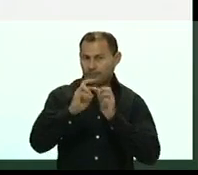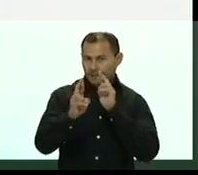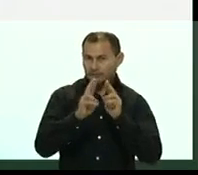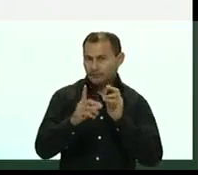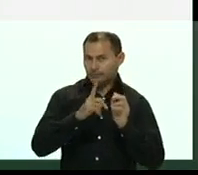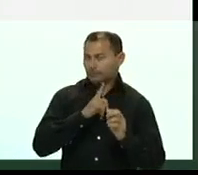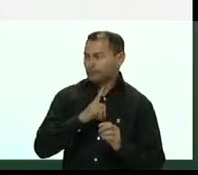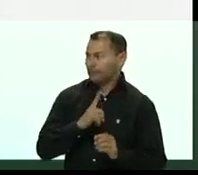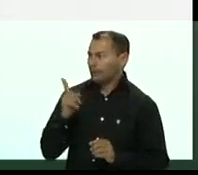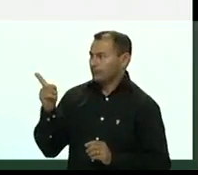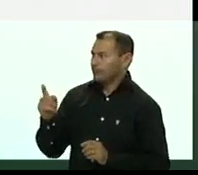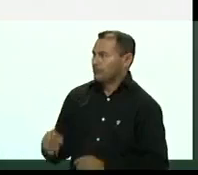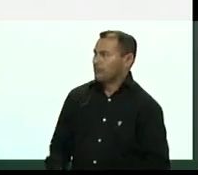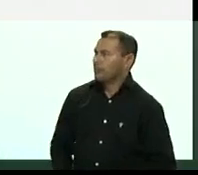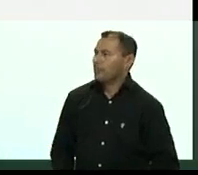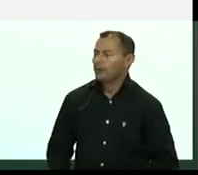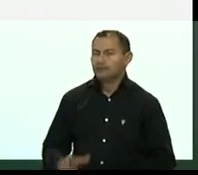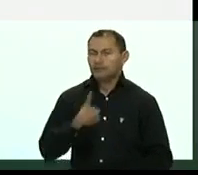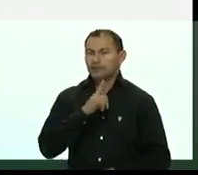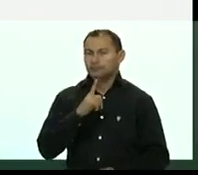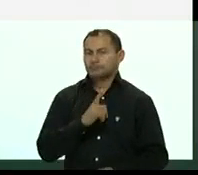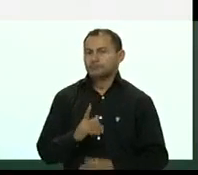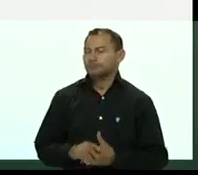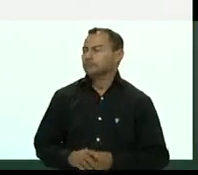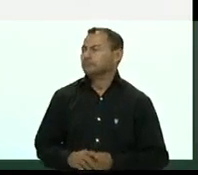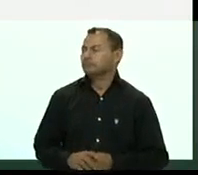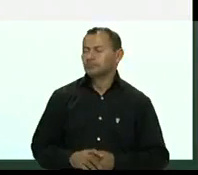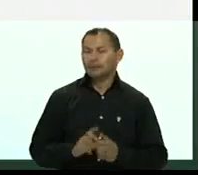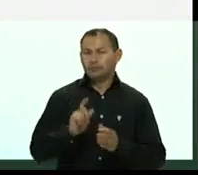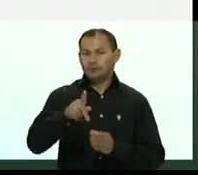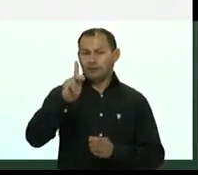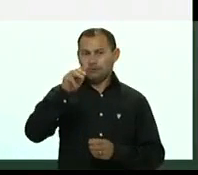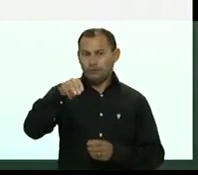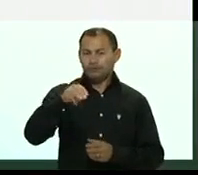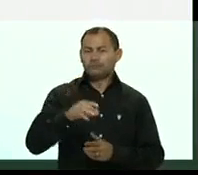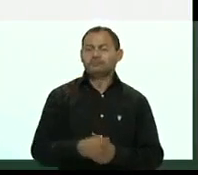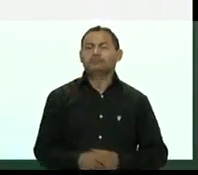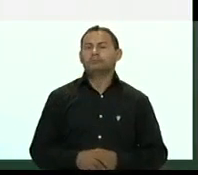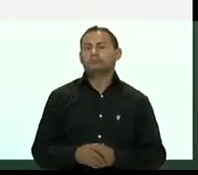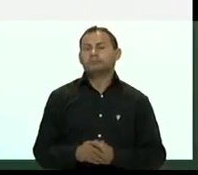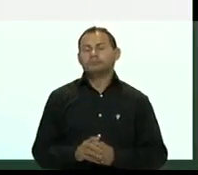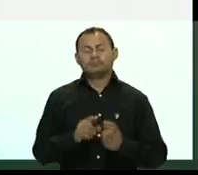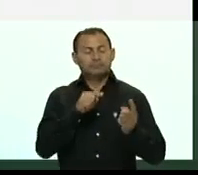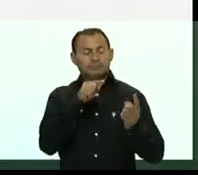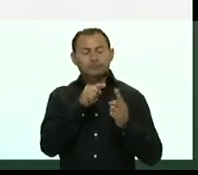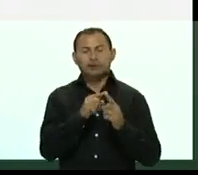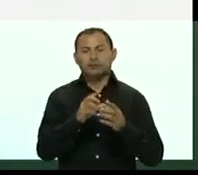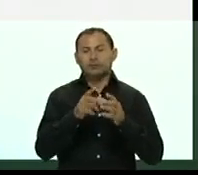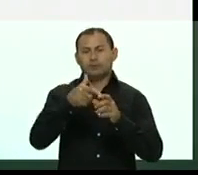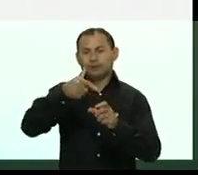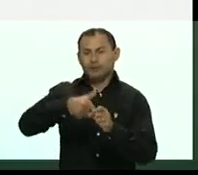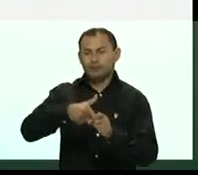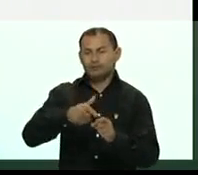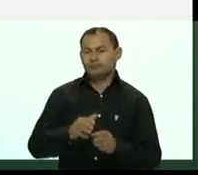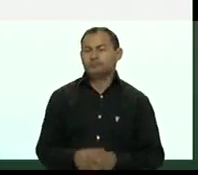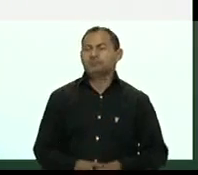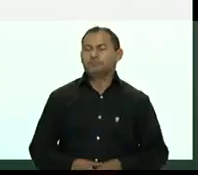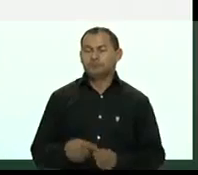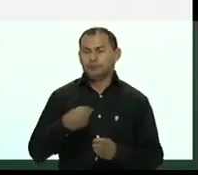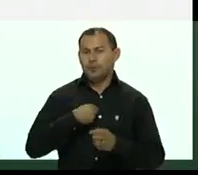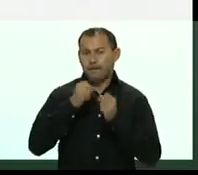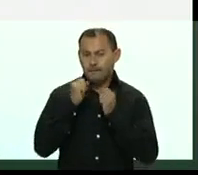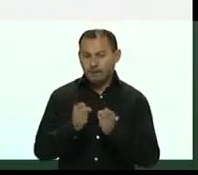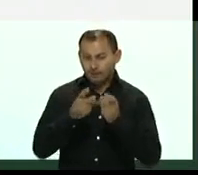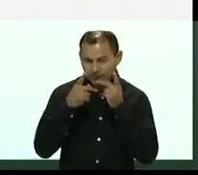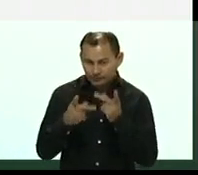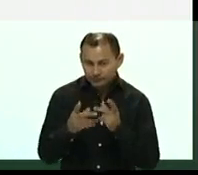nós temos? Eu tenho o seguinte, que o quilômetro está em função do litro. Então, eu posso